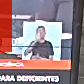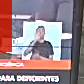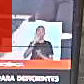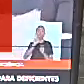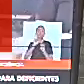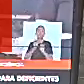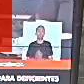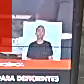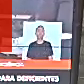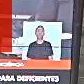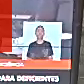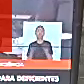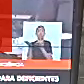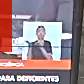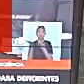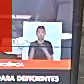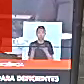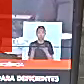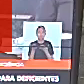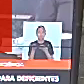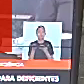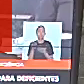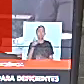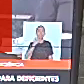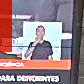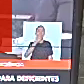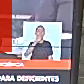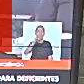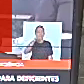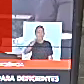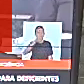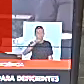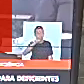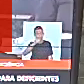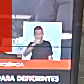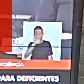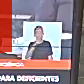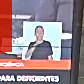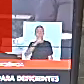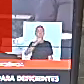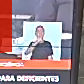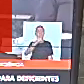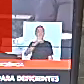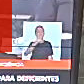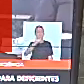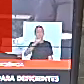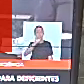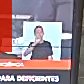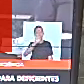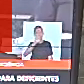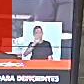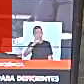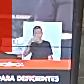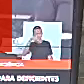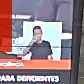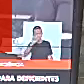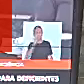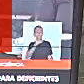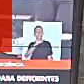palavra a Denise Sebastiana Silva, presidente da Associação das Pessoas